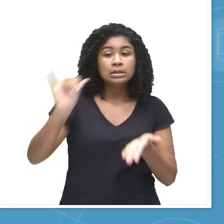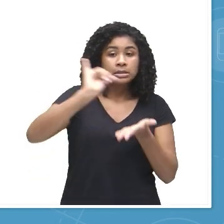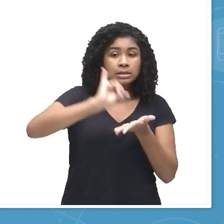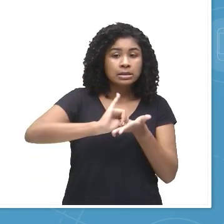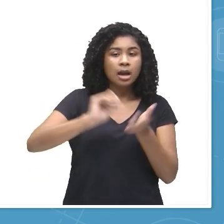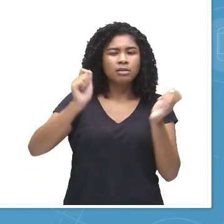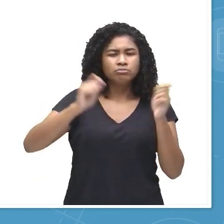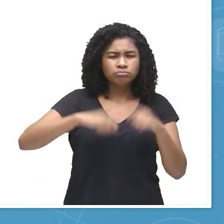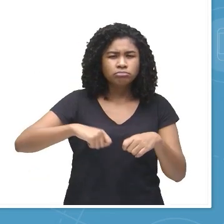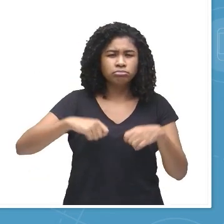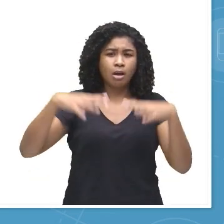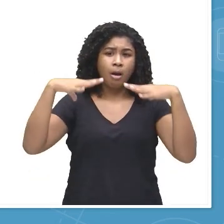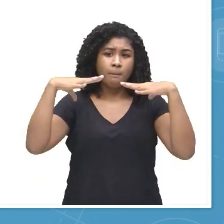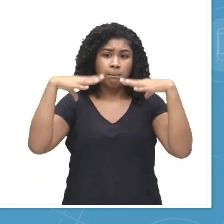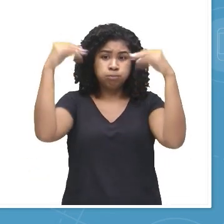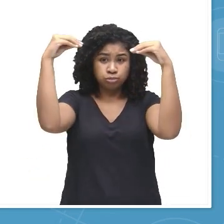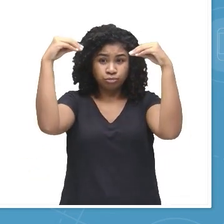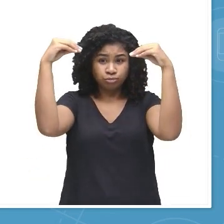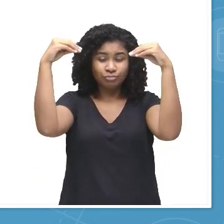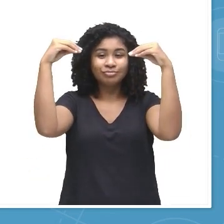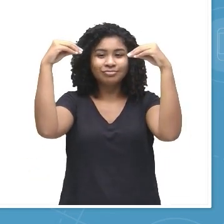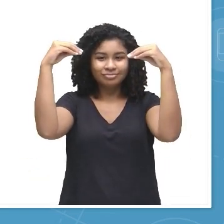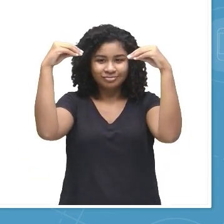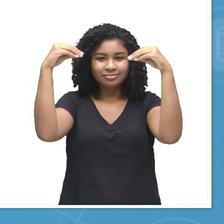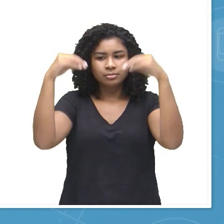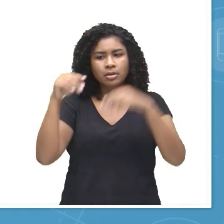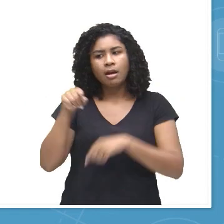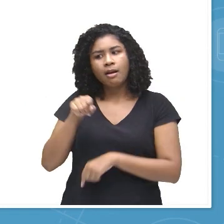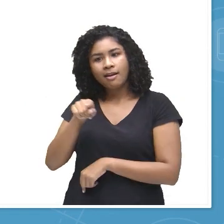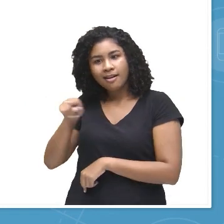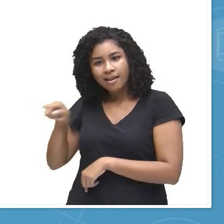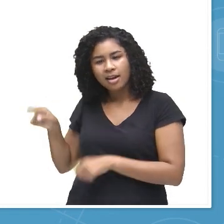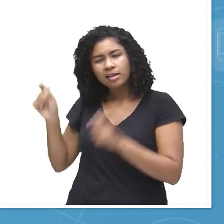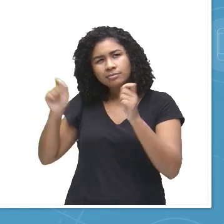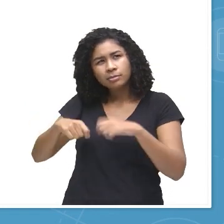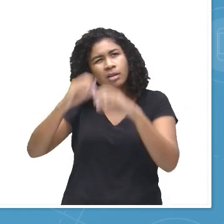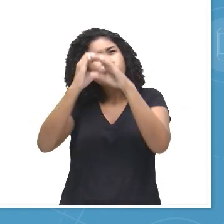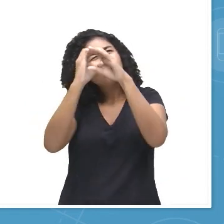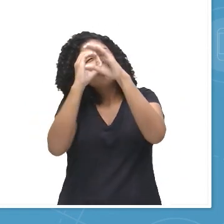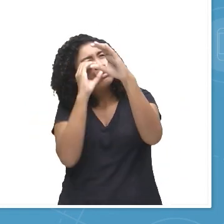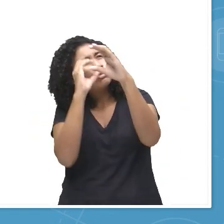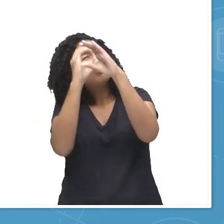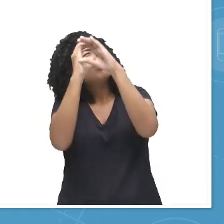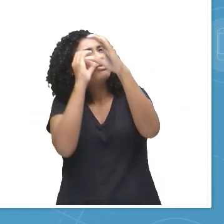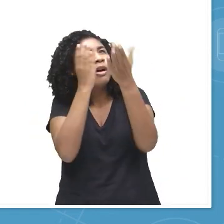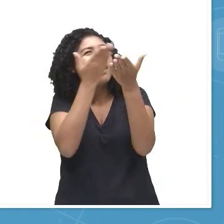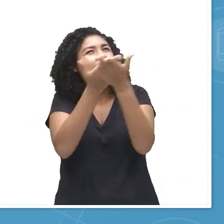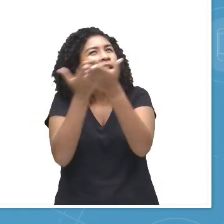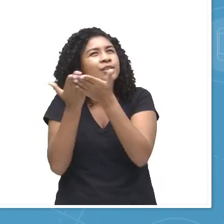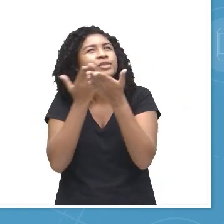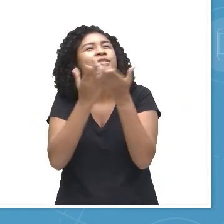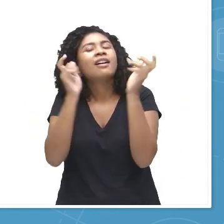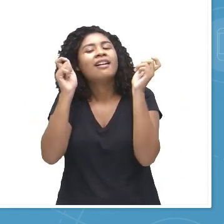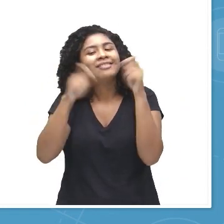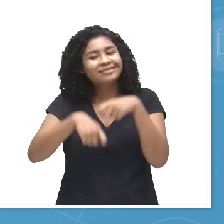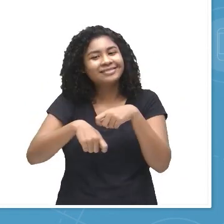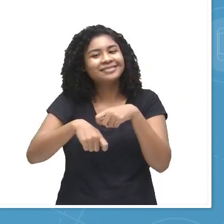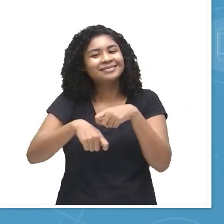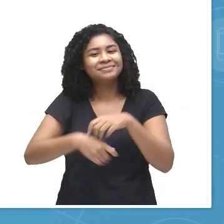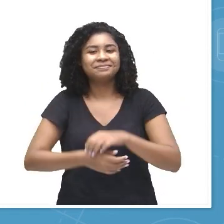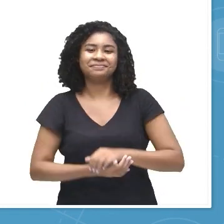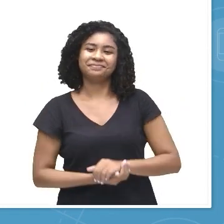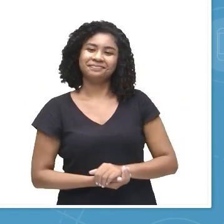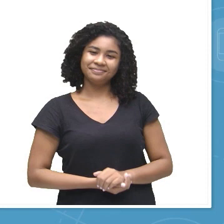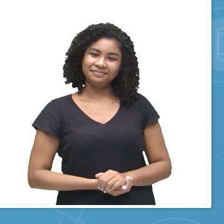desligar suas luzes, né? Para que eles pudessem observar melhor o céu, ok? Então, ó,